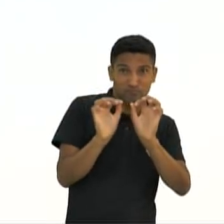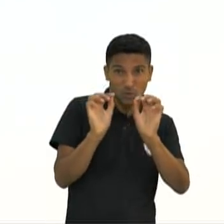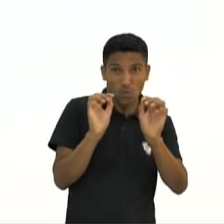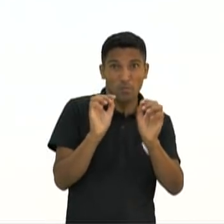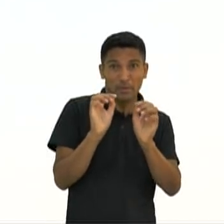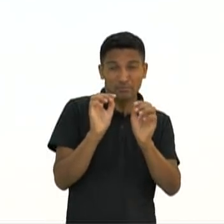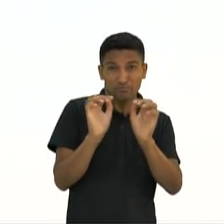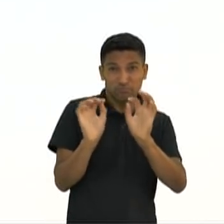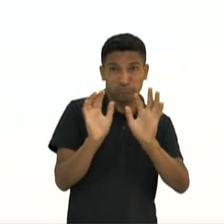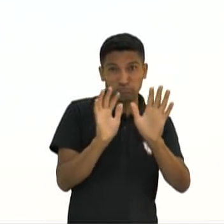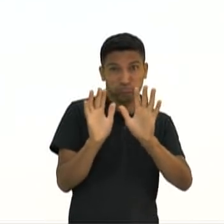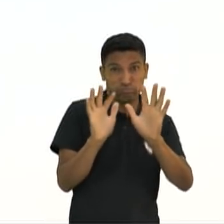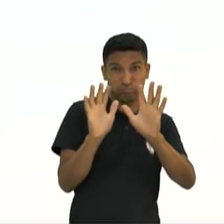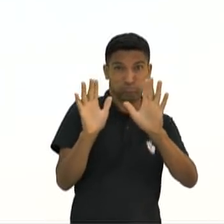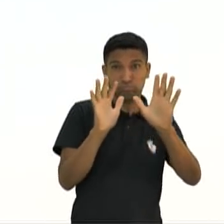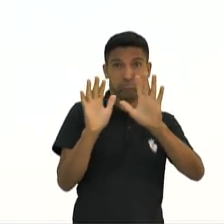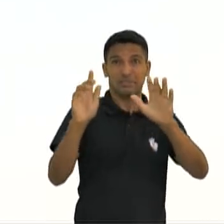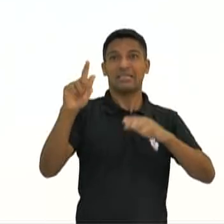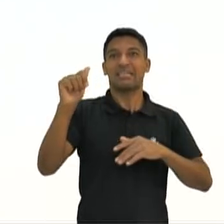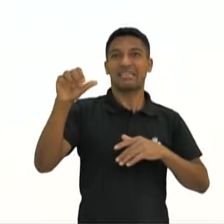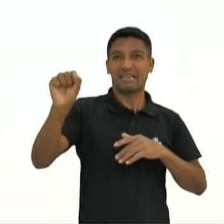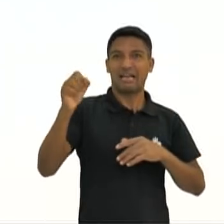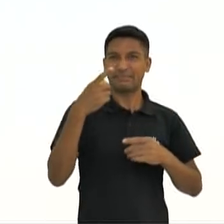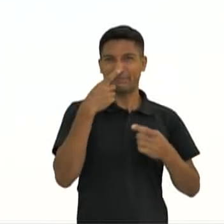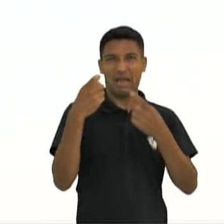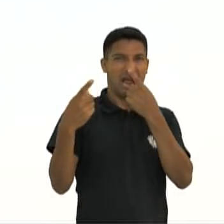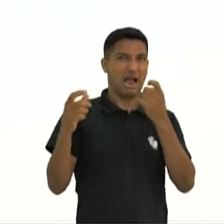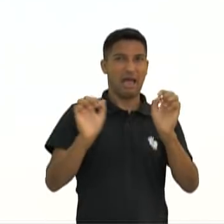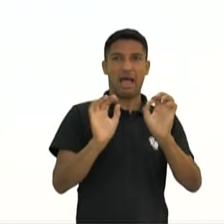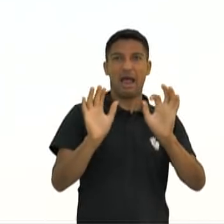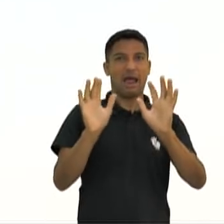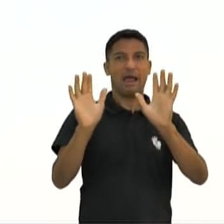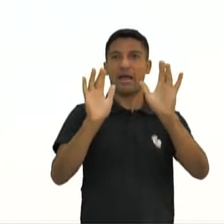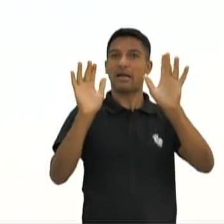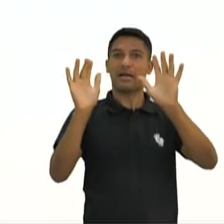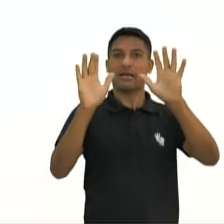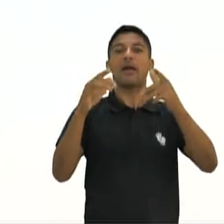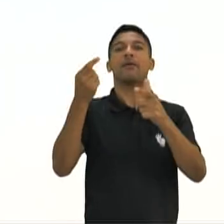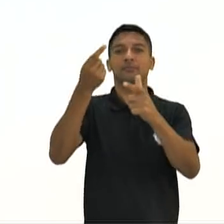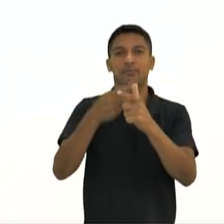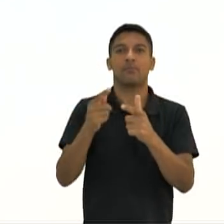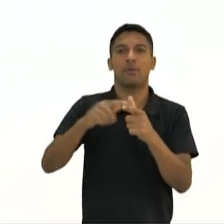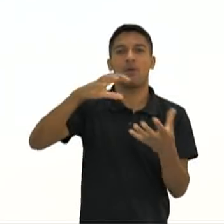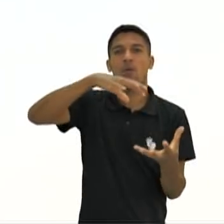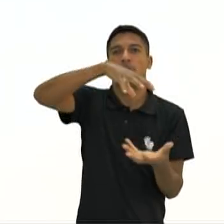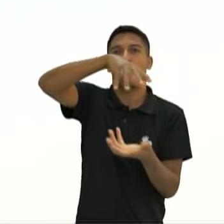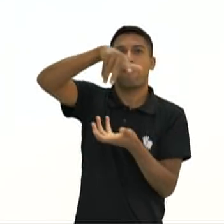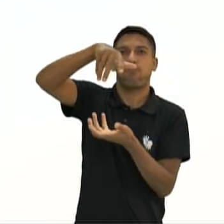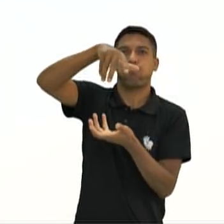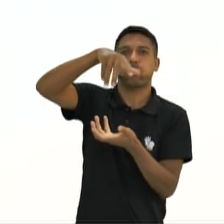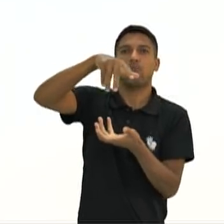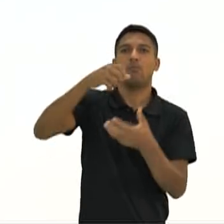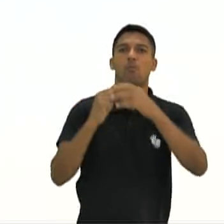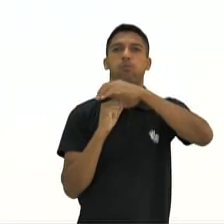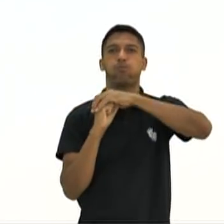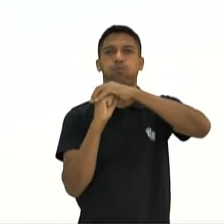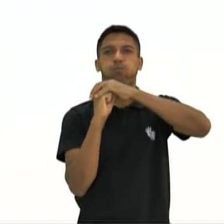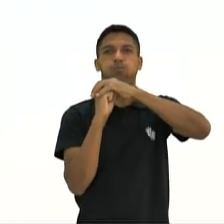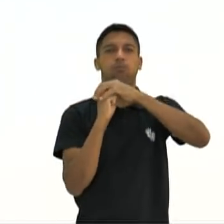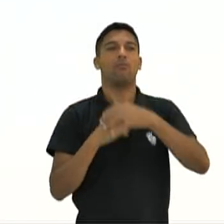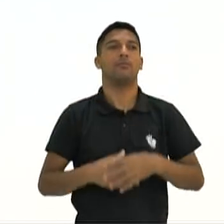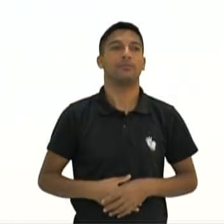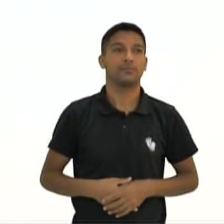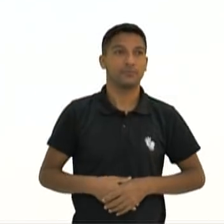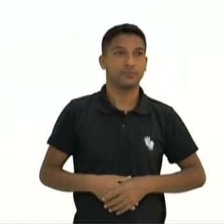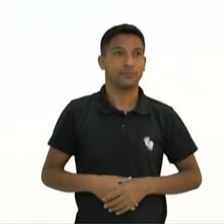grave, só que temos aquela situação da geração de renda e que na América Latina também não é diferente.